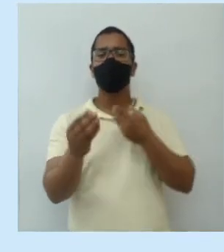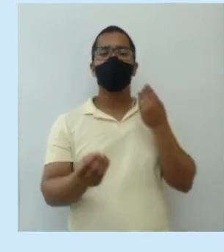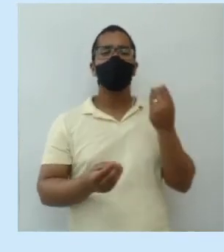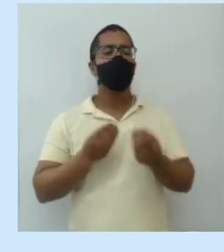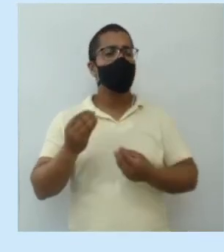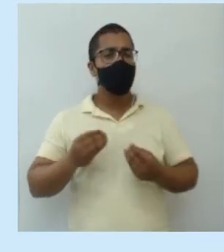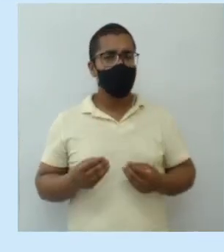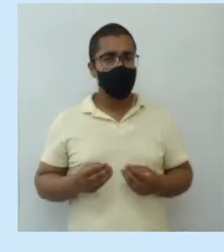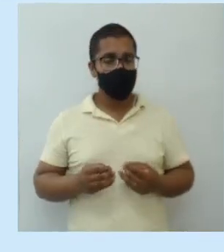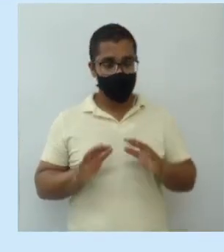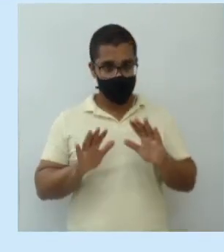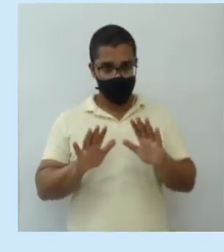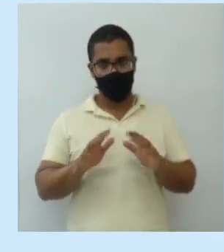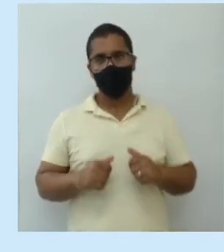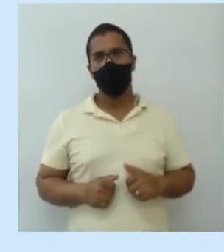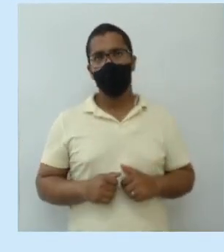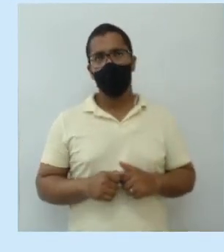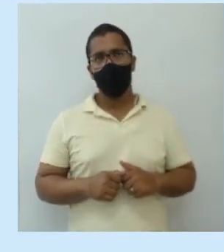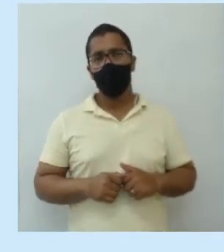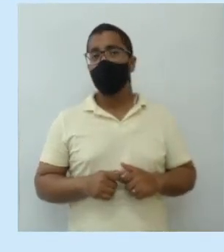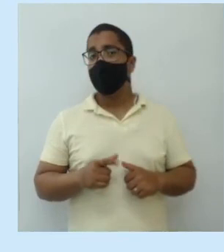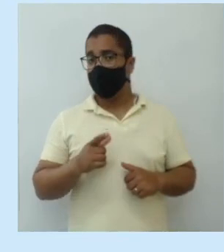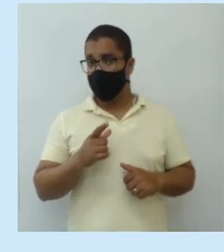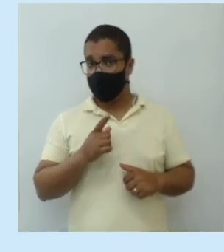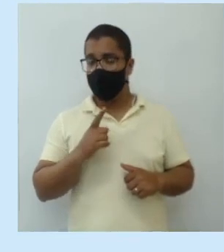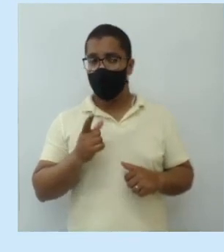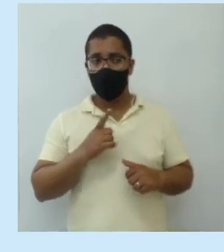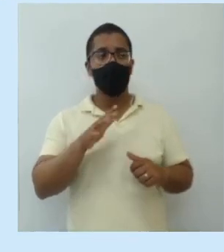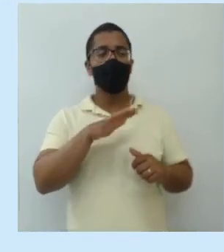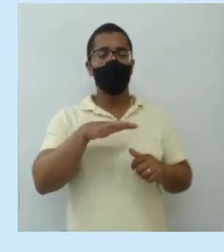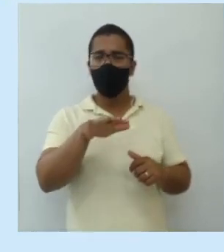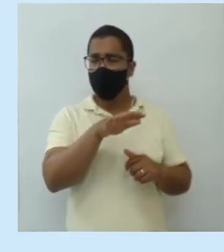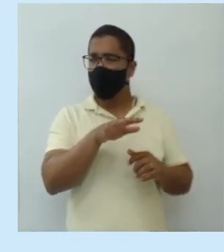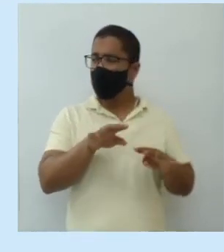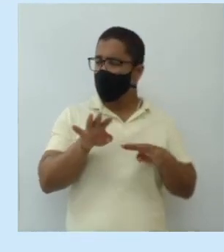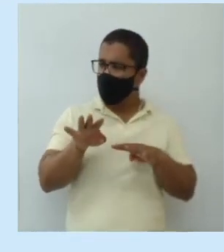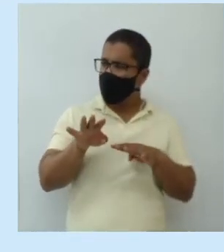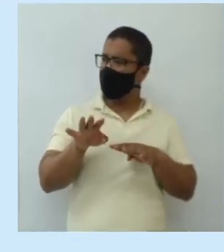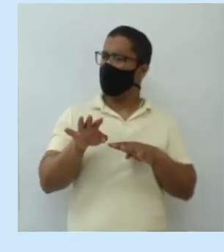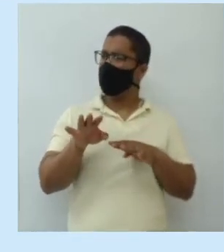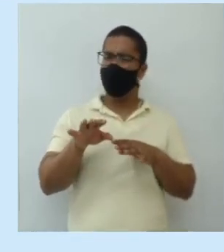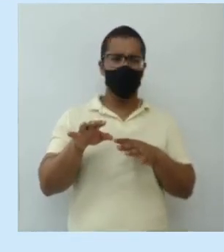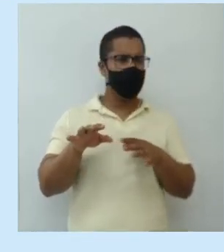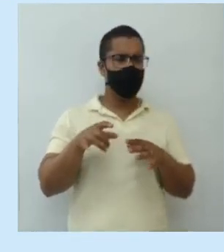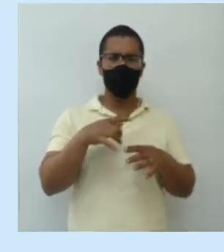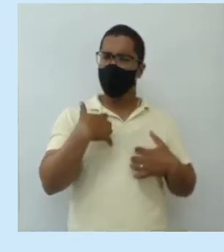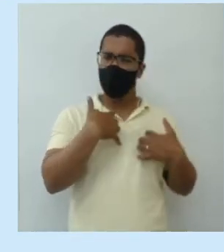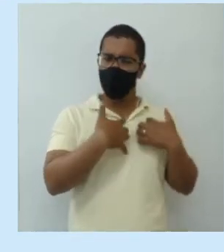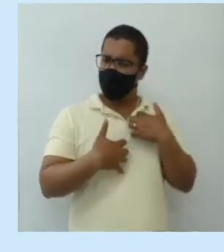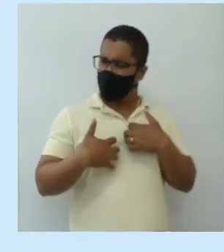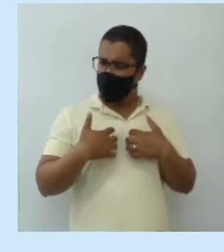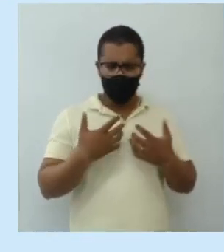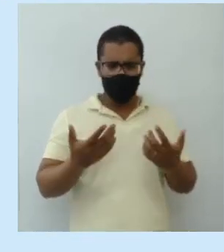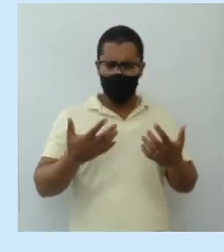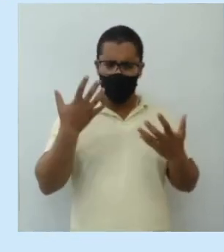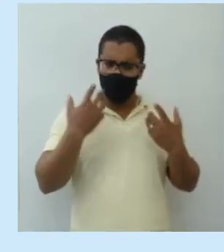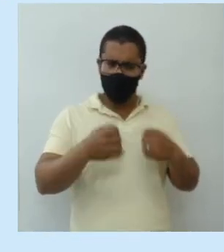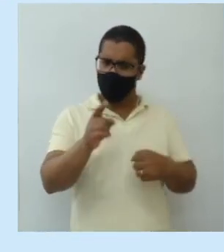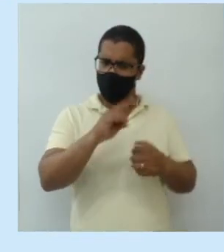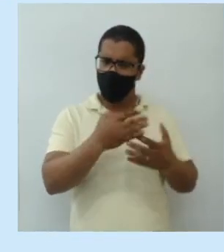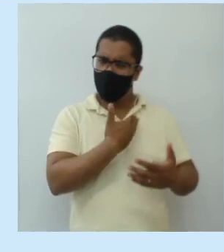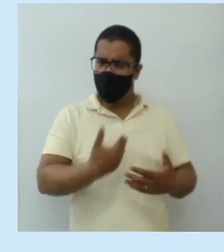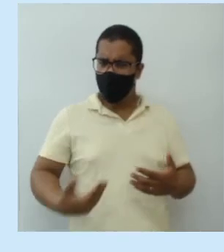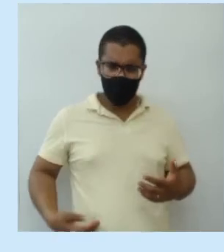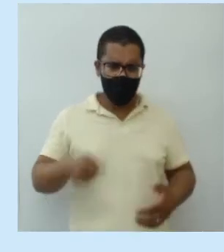aquela situação ela vai causar uma indignação nos indivíduos e que eles não vão aceitar esse modelo de